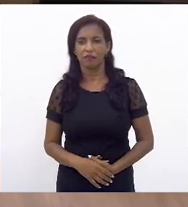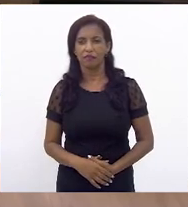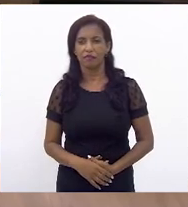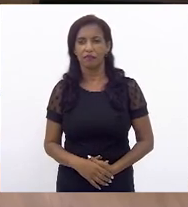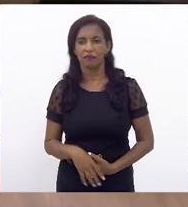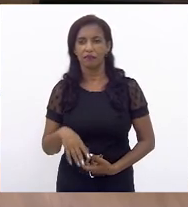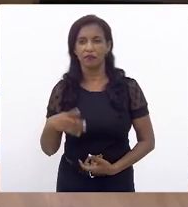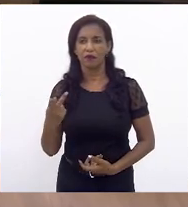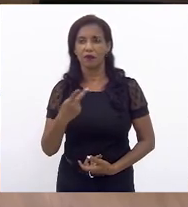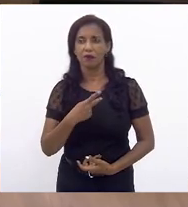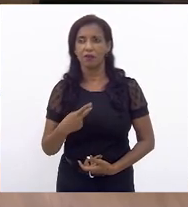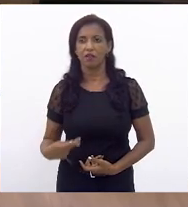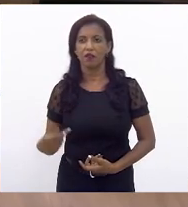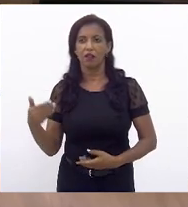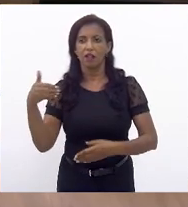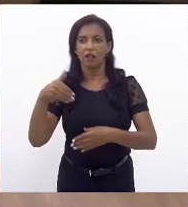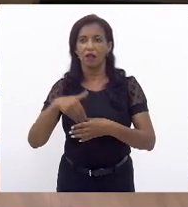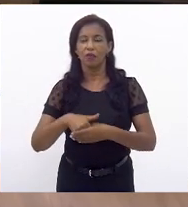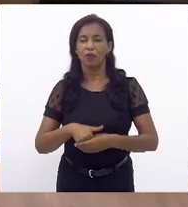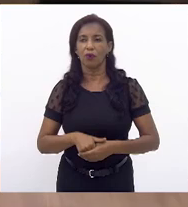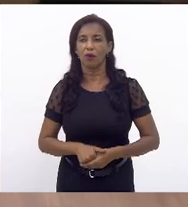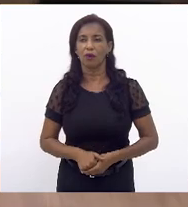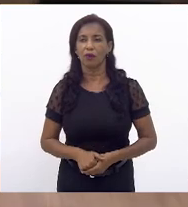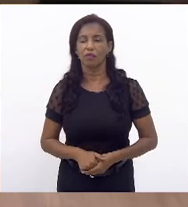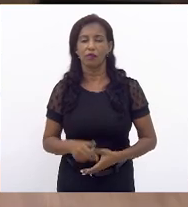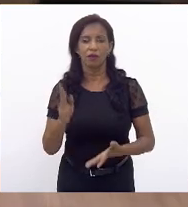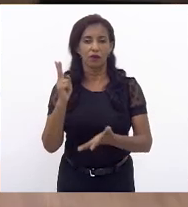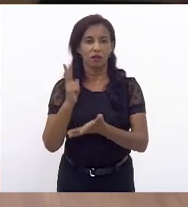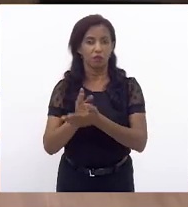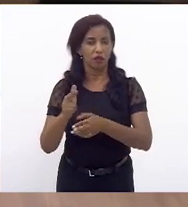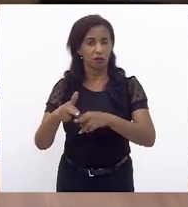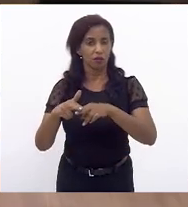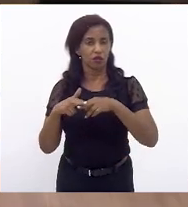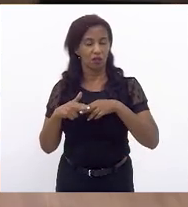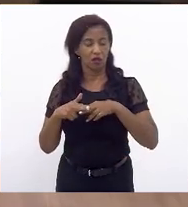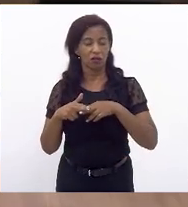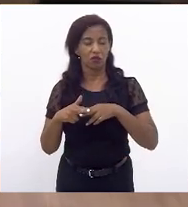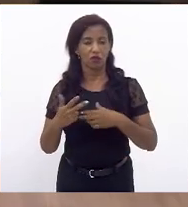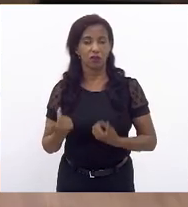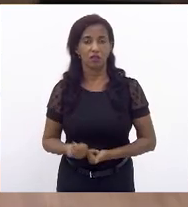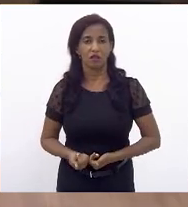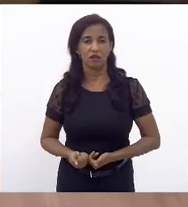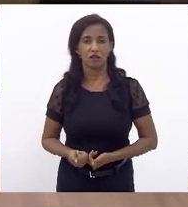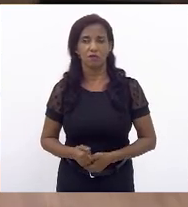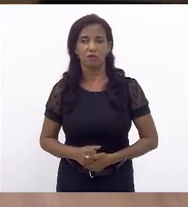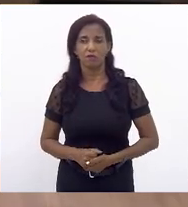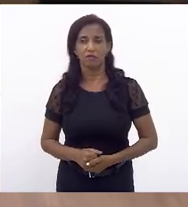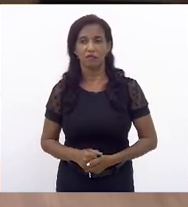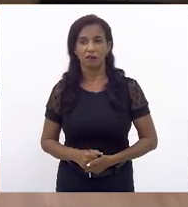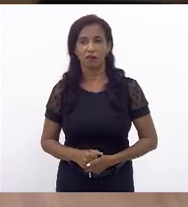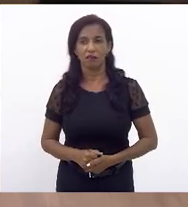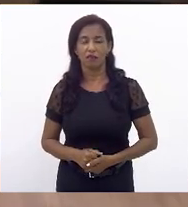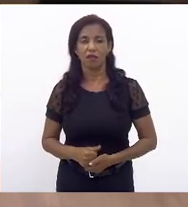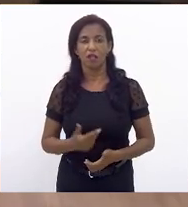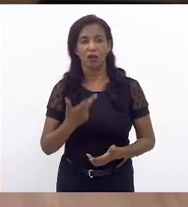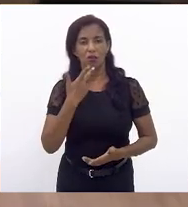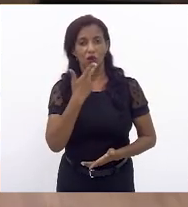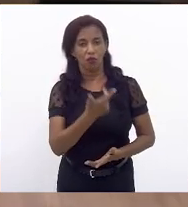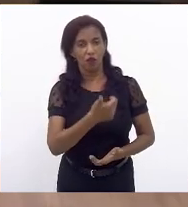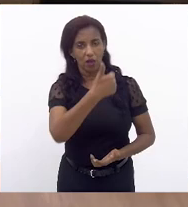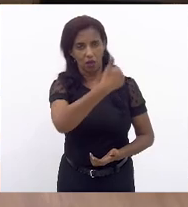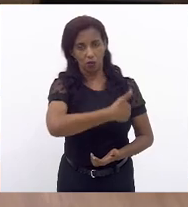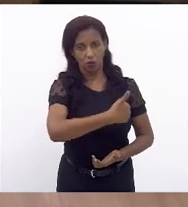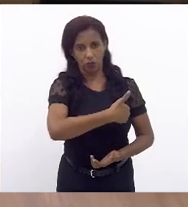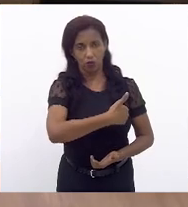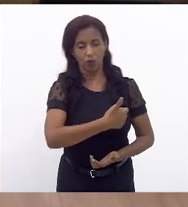Senhor presidente, meu voto, pelas mesmas razões das quais eu me relatei ao candidato